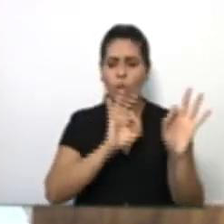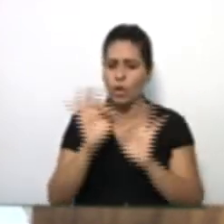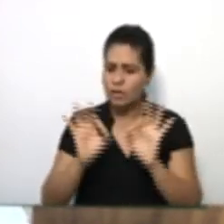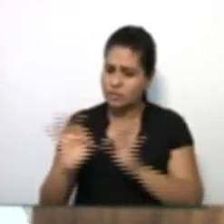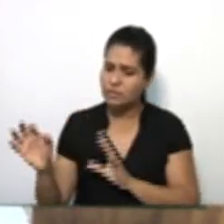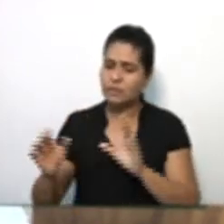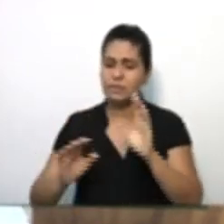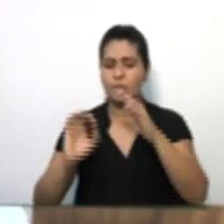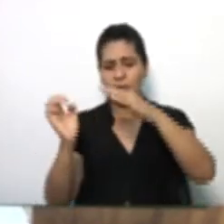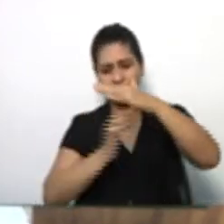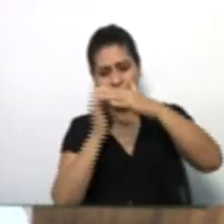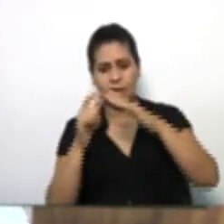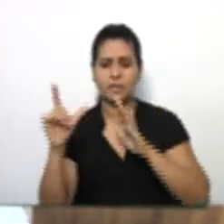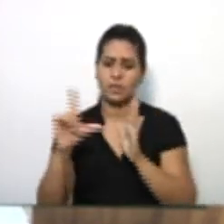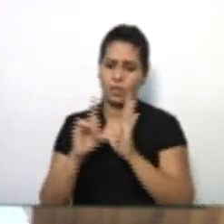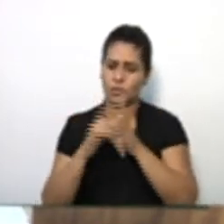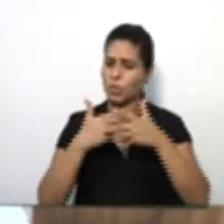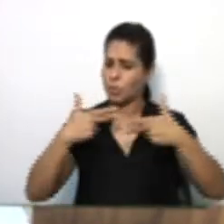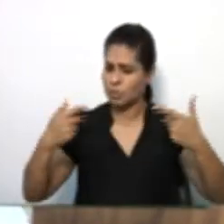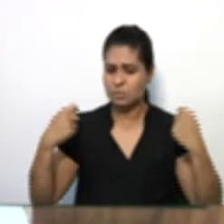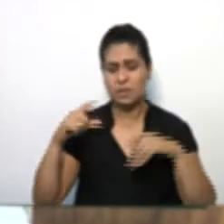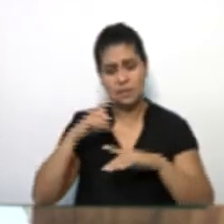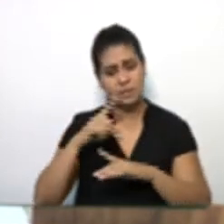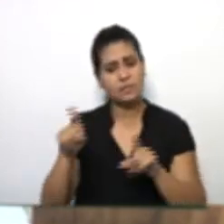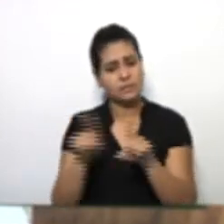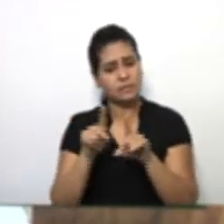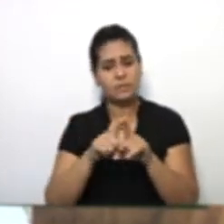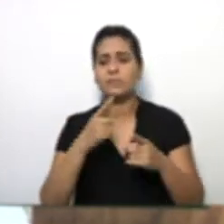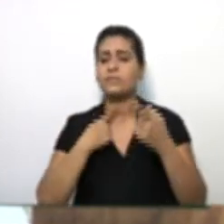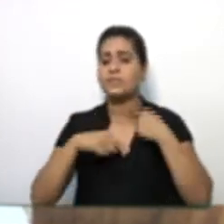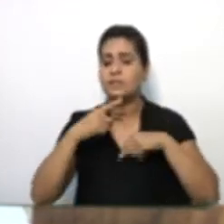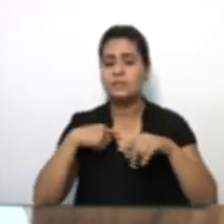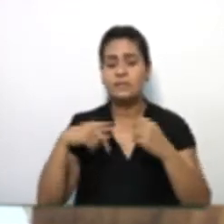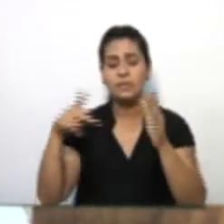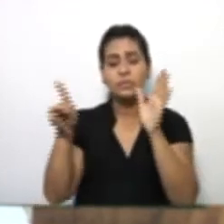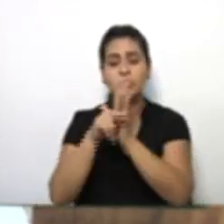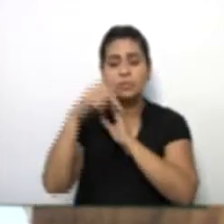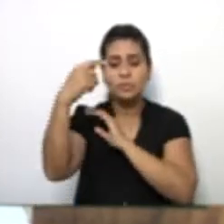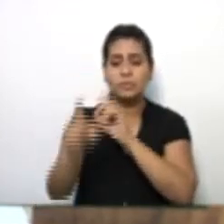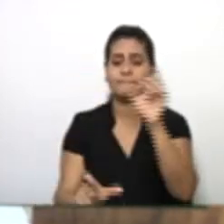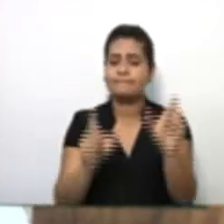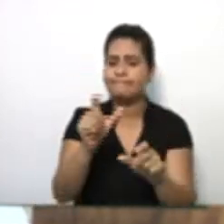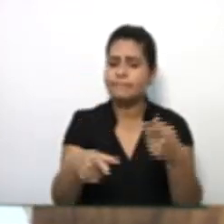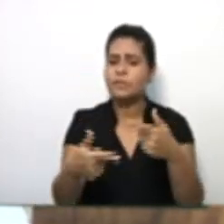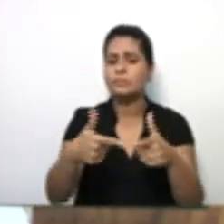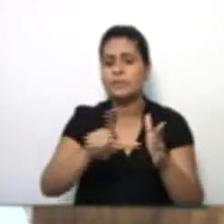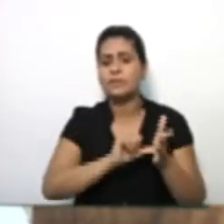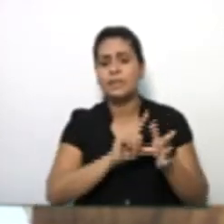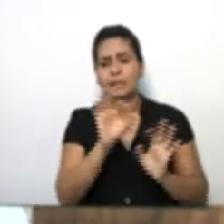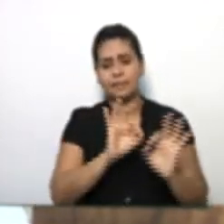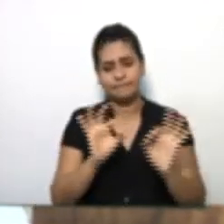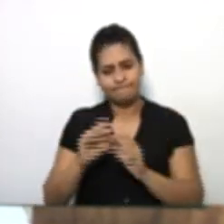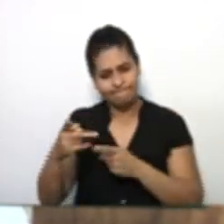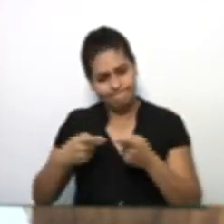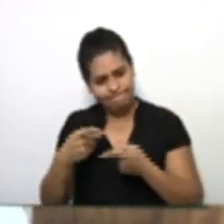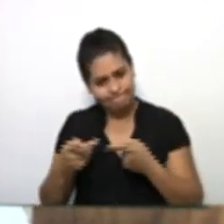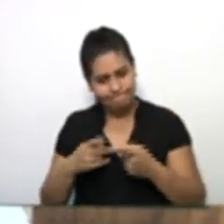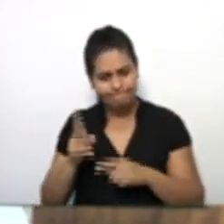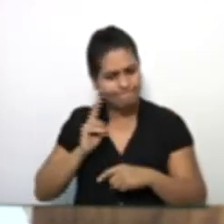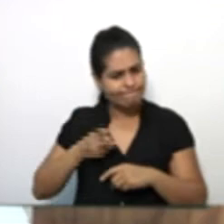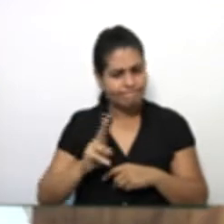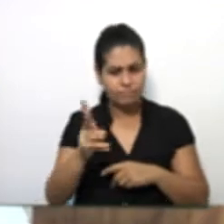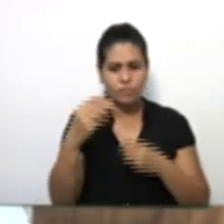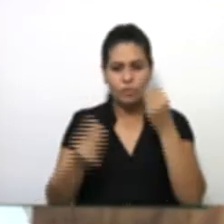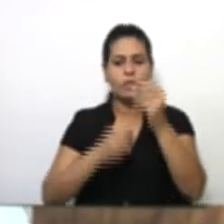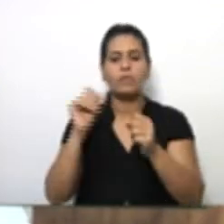organizações precisam satisfazer necessidades e por isso elas precisam também planejar continuamente, né, como